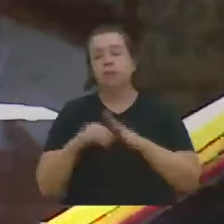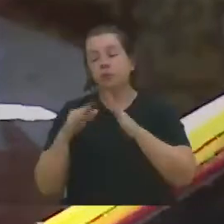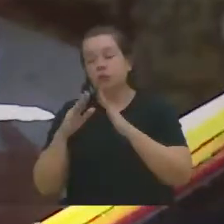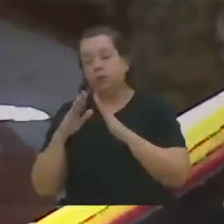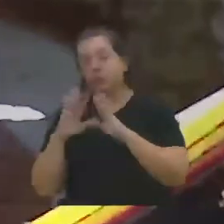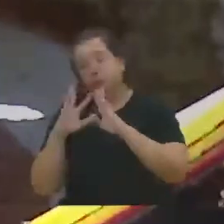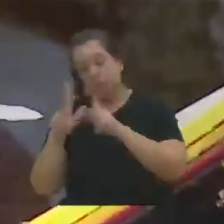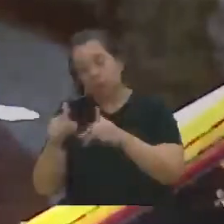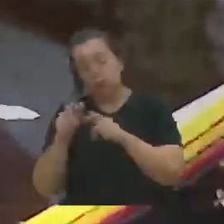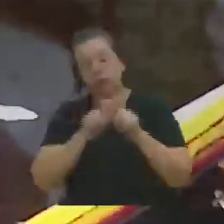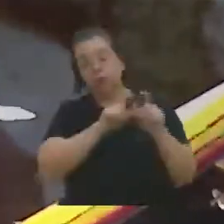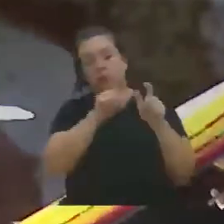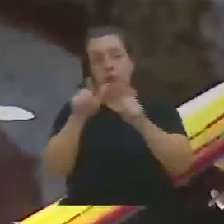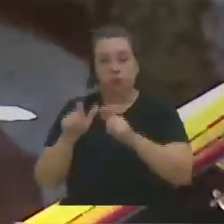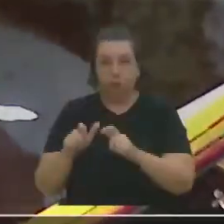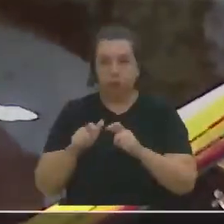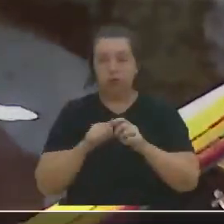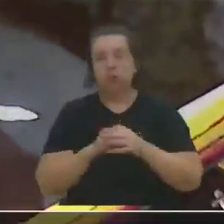colégios,